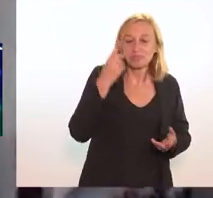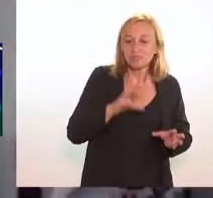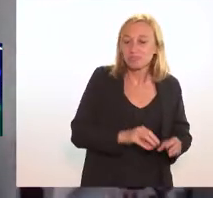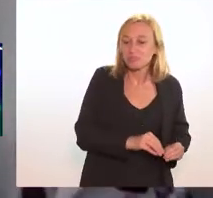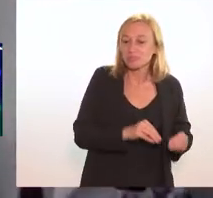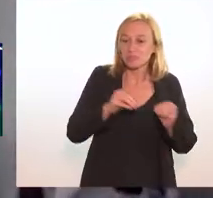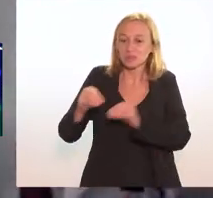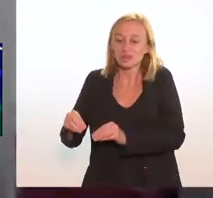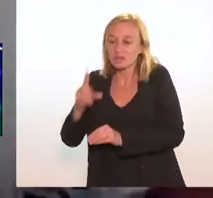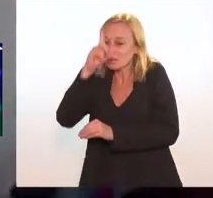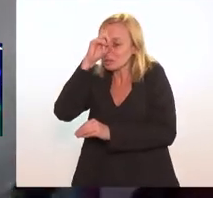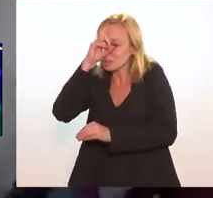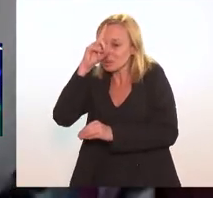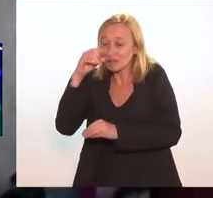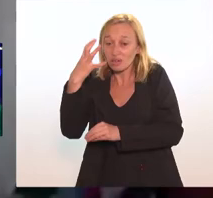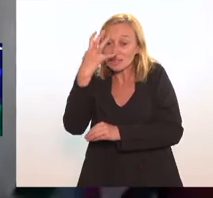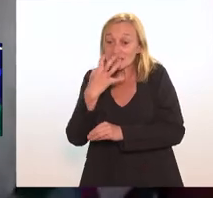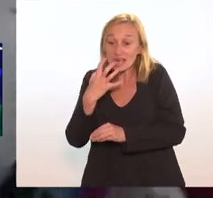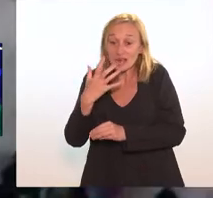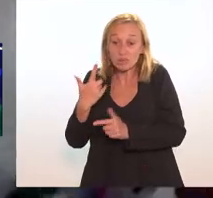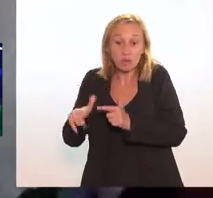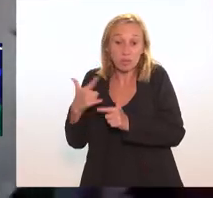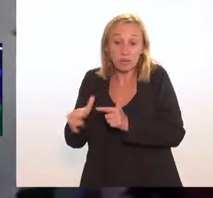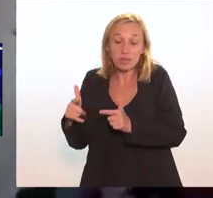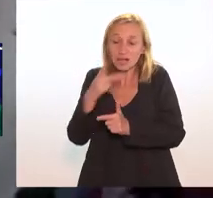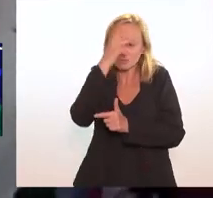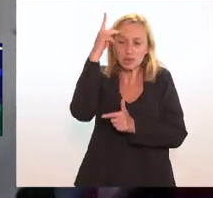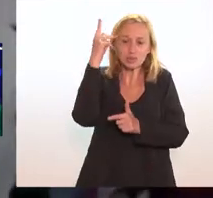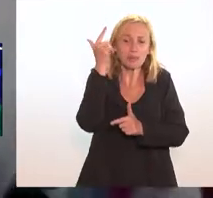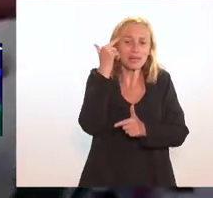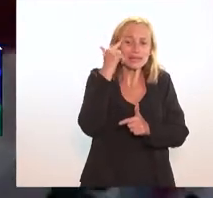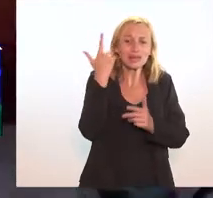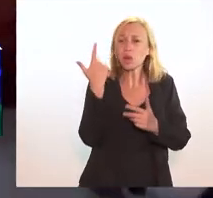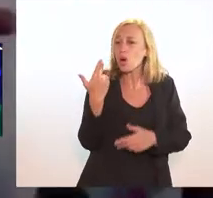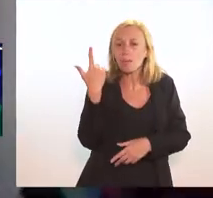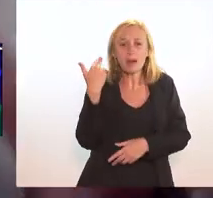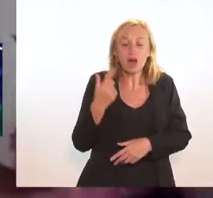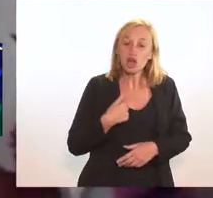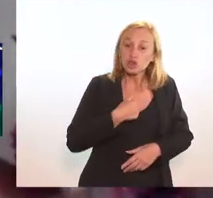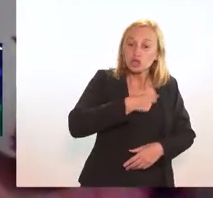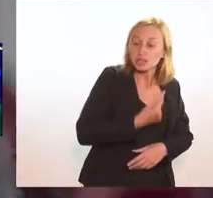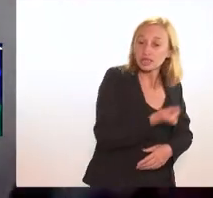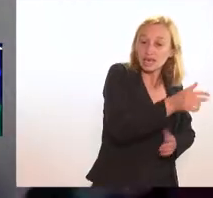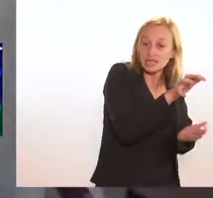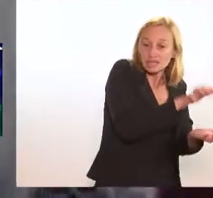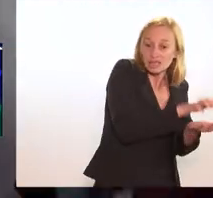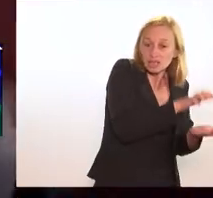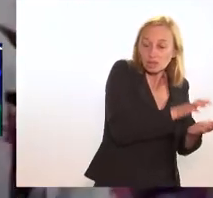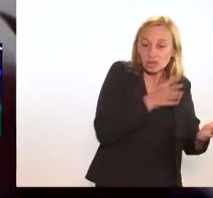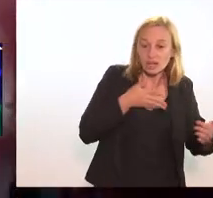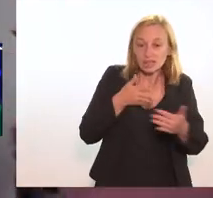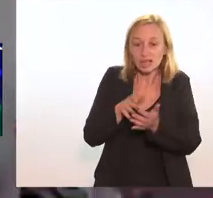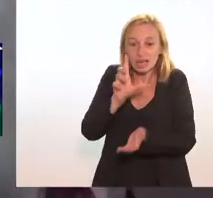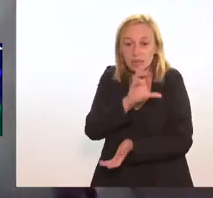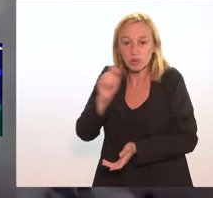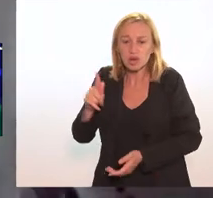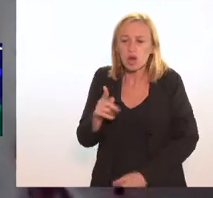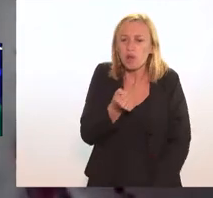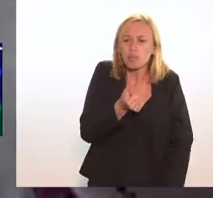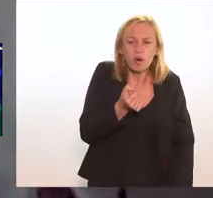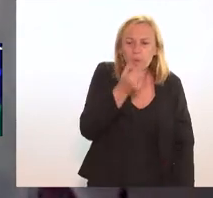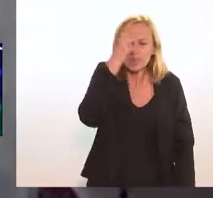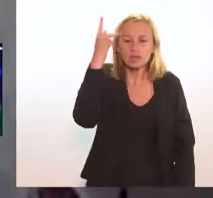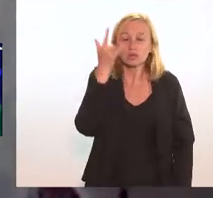unidade de terapia intensiva. Parece que está tudo normal. Eu saí de Santa Cruz para Campo Grande, poucas eram as pessoas que eu vi de